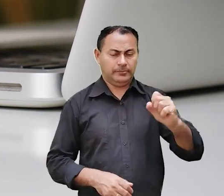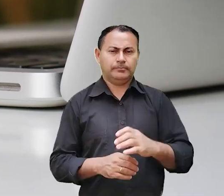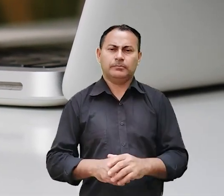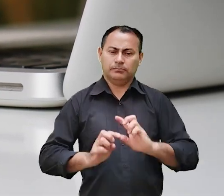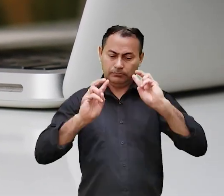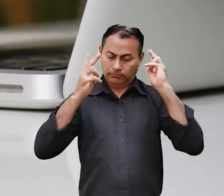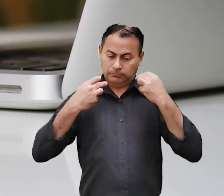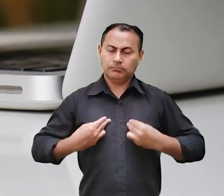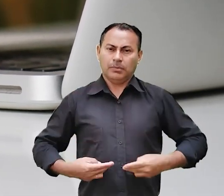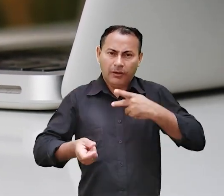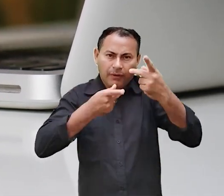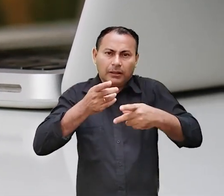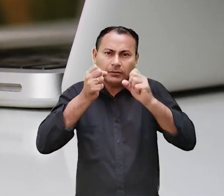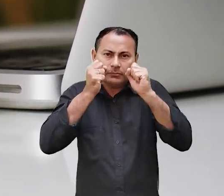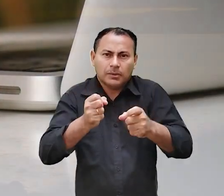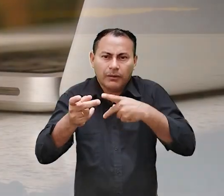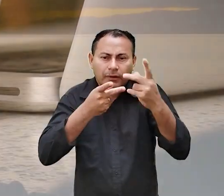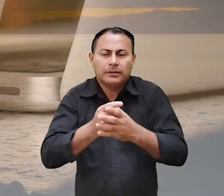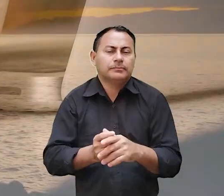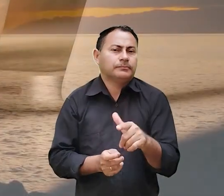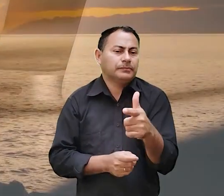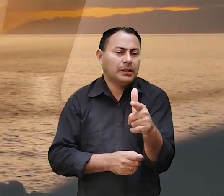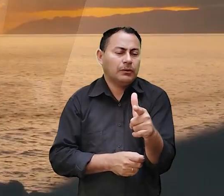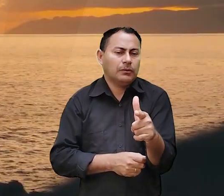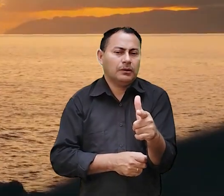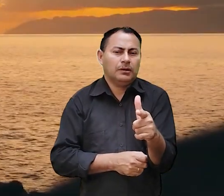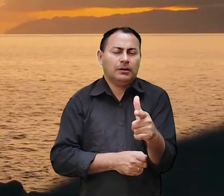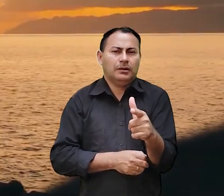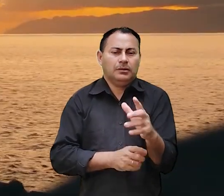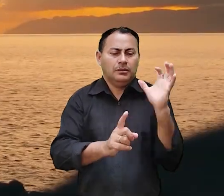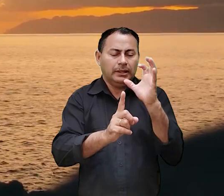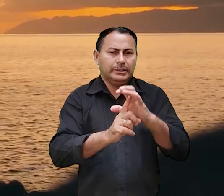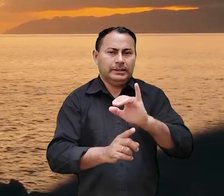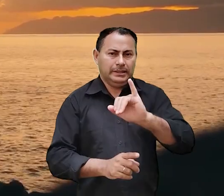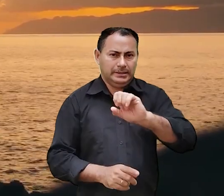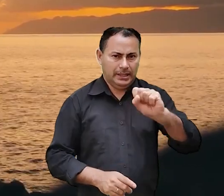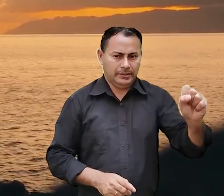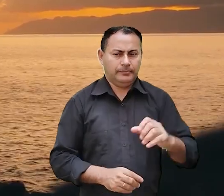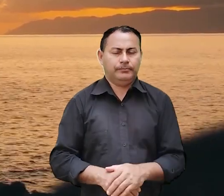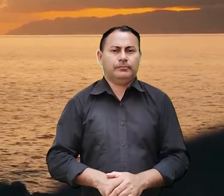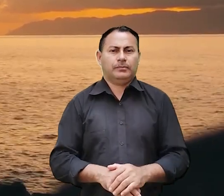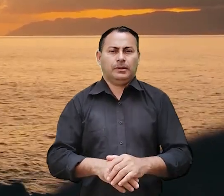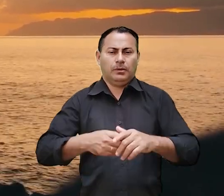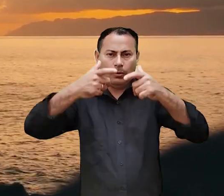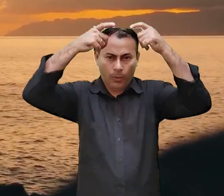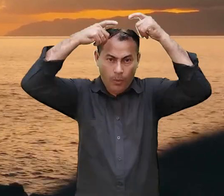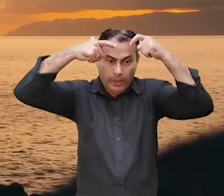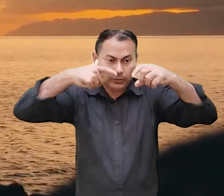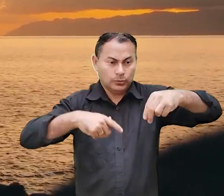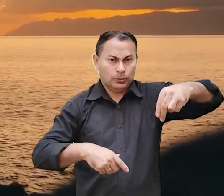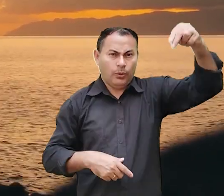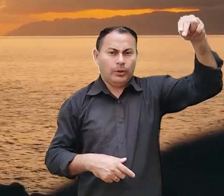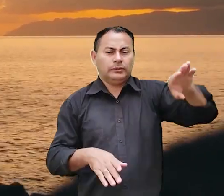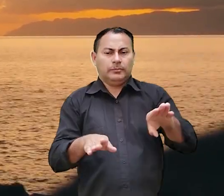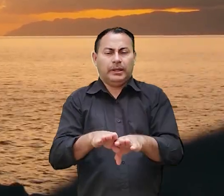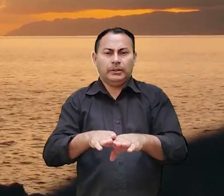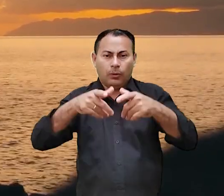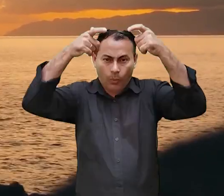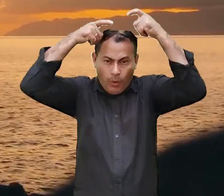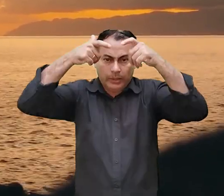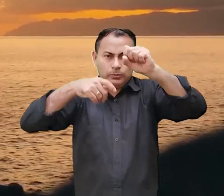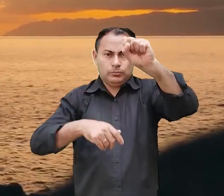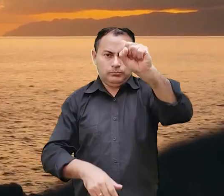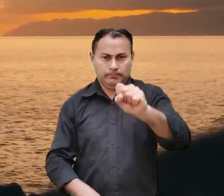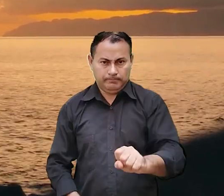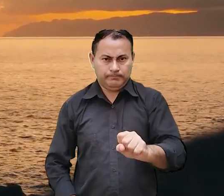humanamente falando Poderíamos dizer que se não fosse a influência de Isaías além do reino do norte o reino